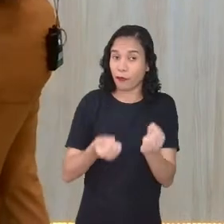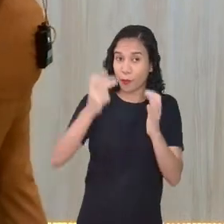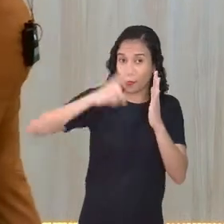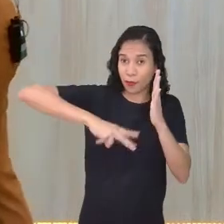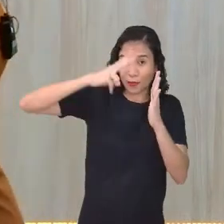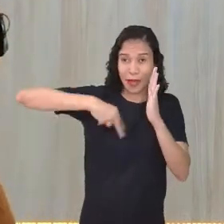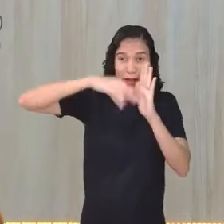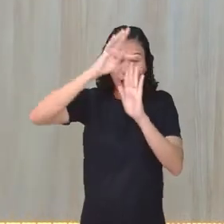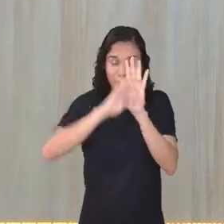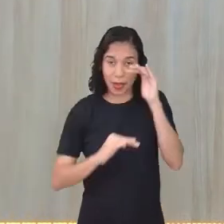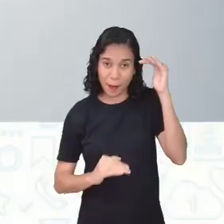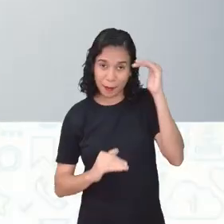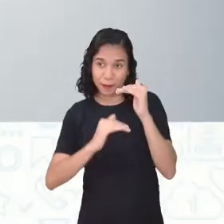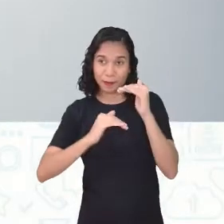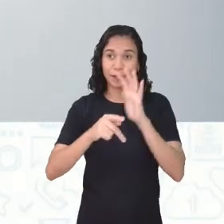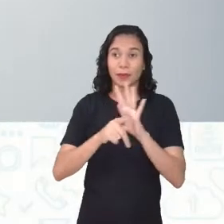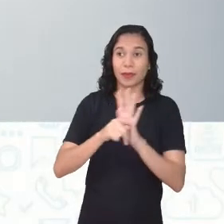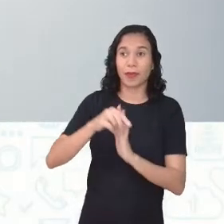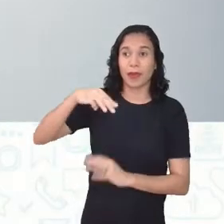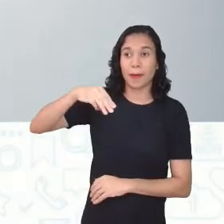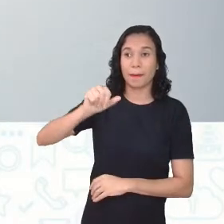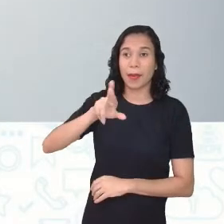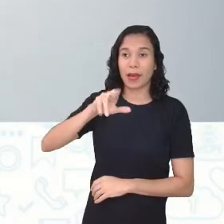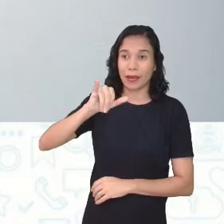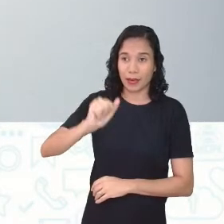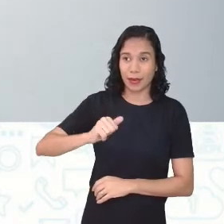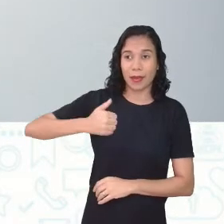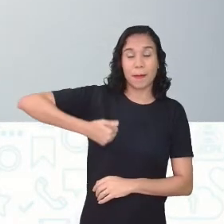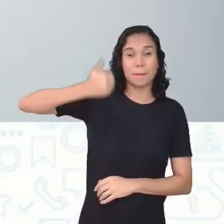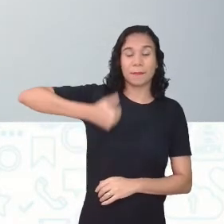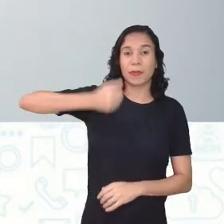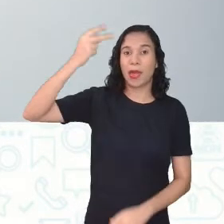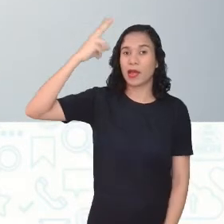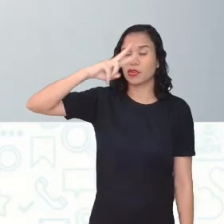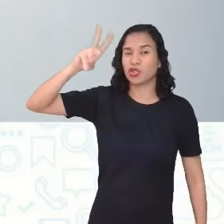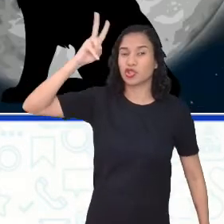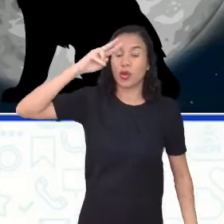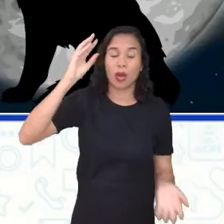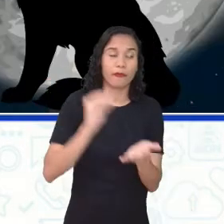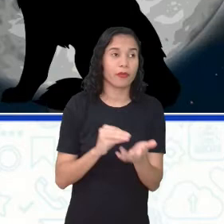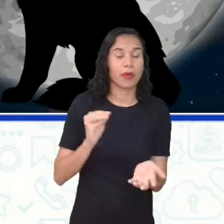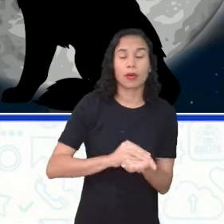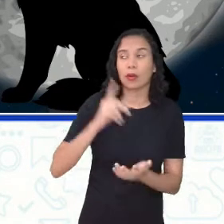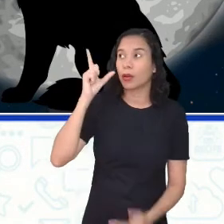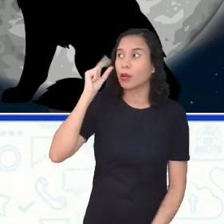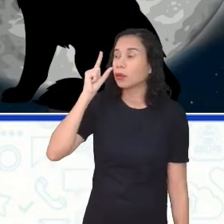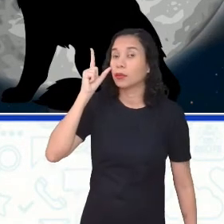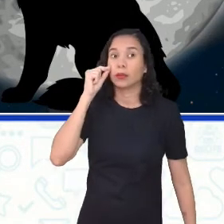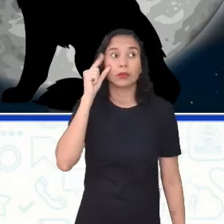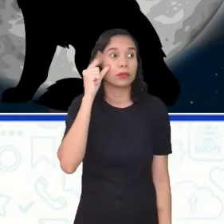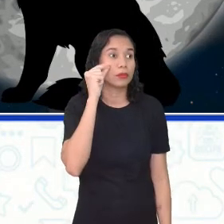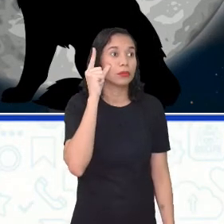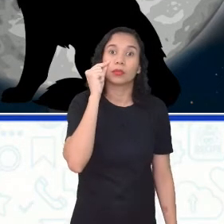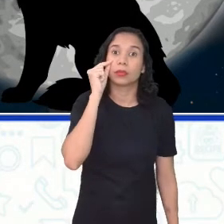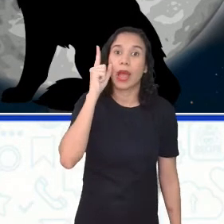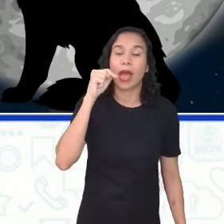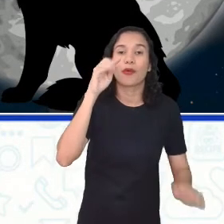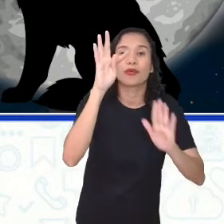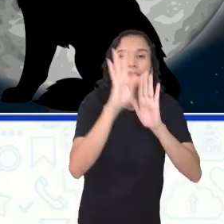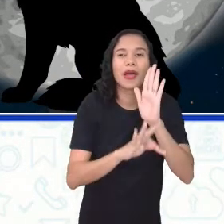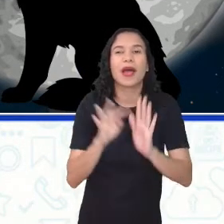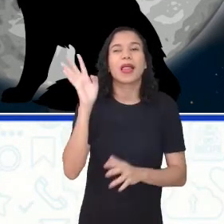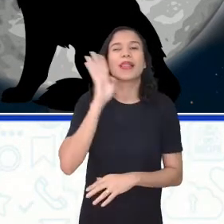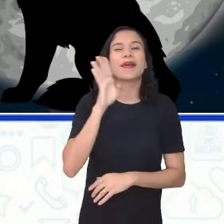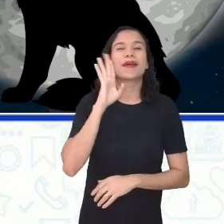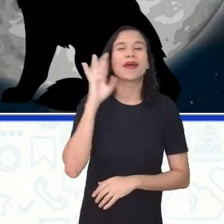bem curtinho de Marina Colasanti, intitulado Primeira História da Insônia. Esse texto é bem legal e faz a gente